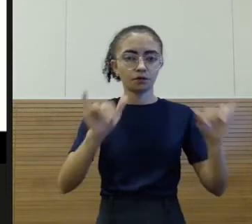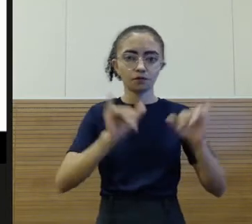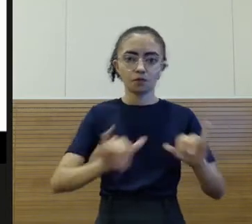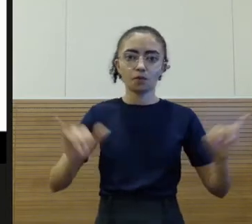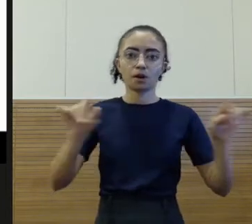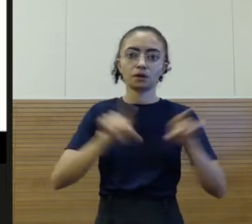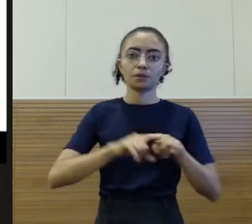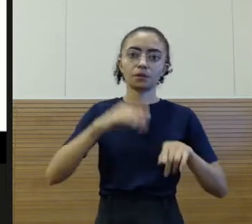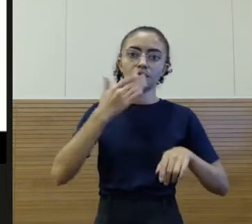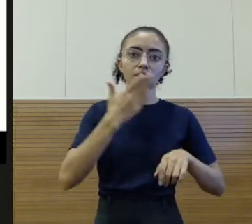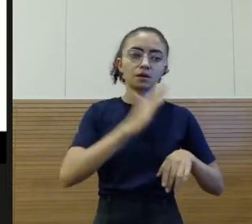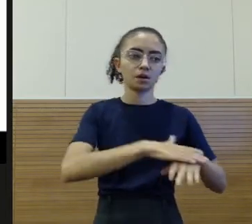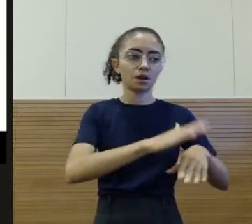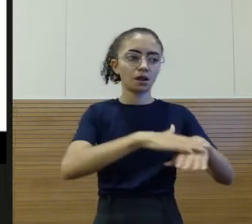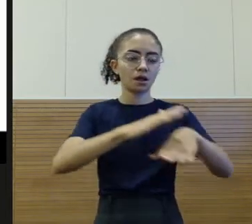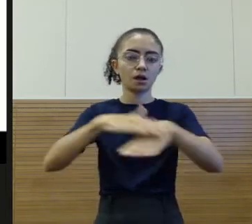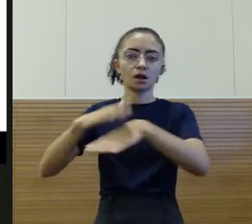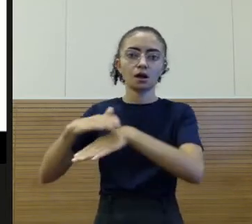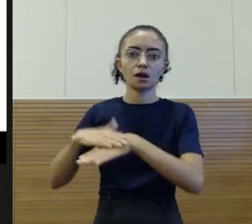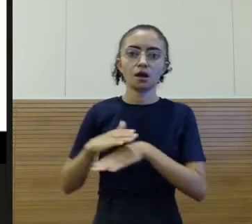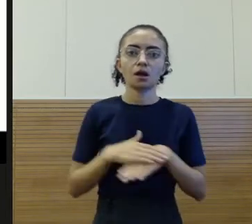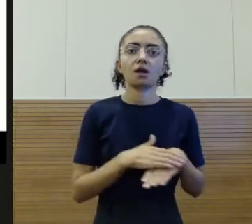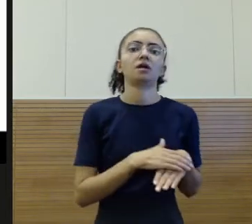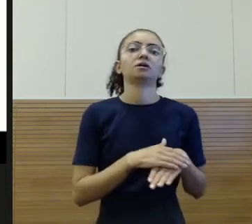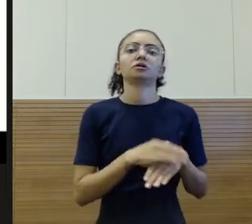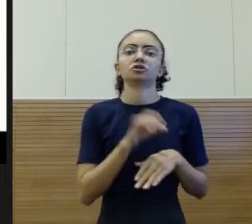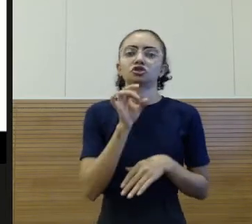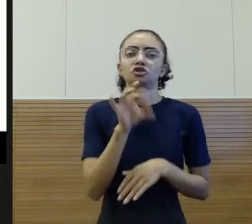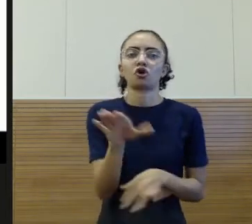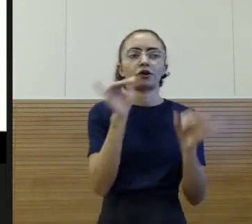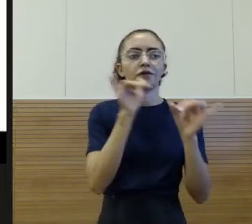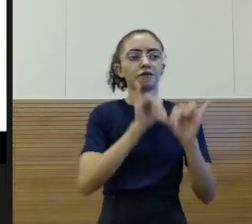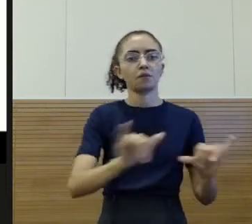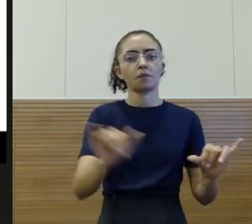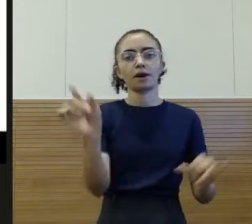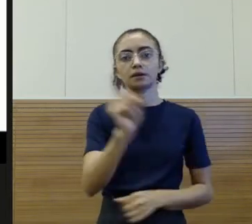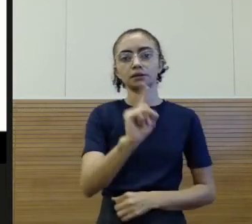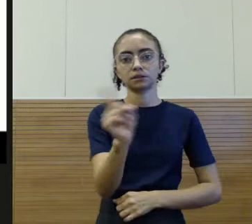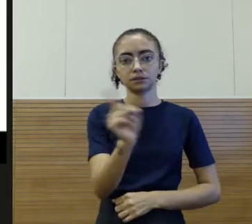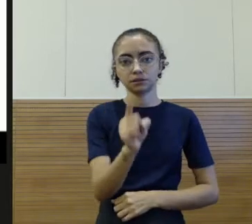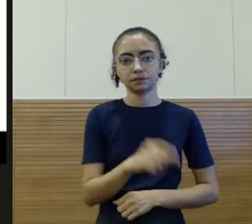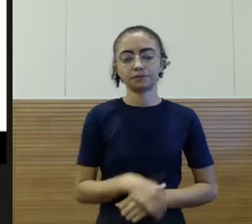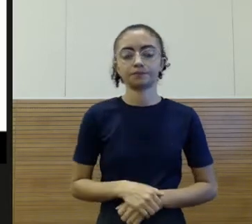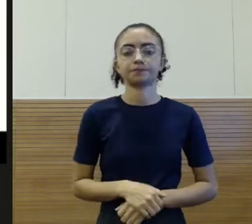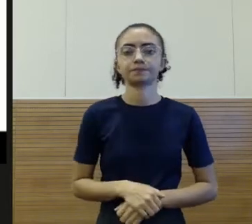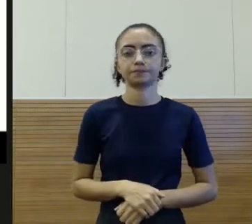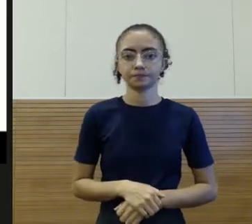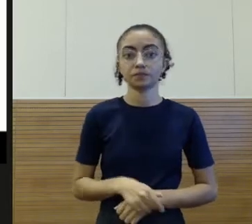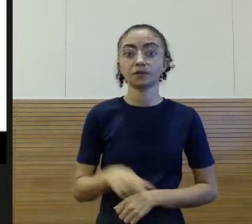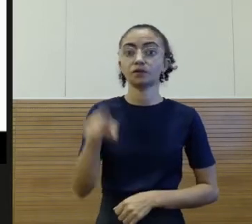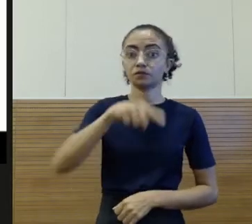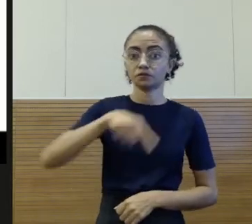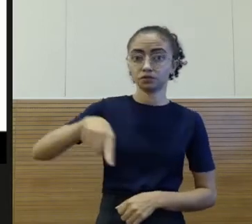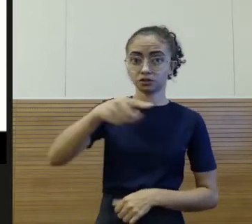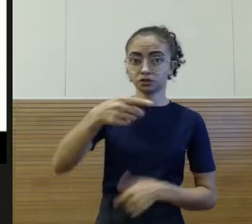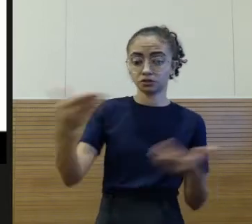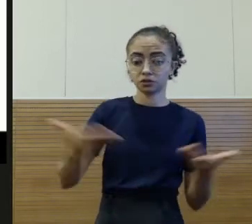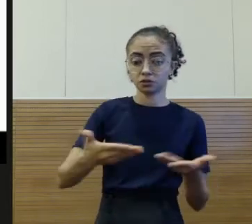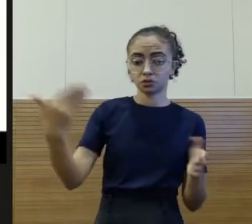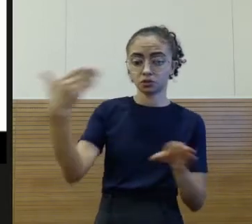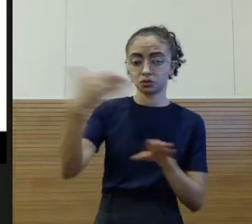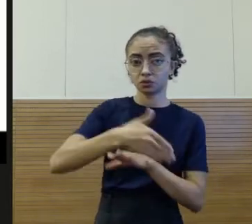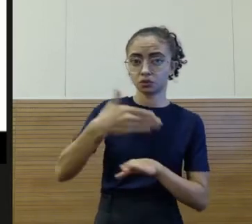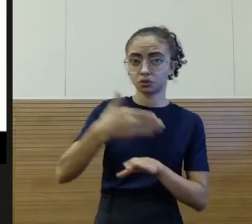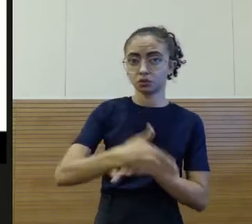ações, não simplesmente para informar as pessoas. Então, vocês que estão aqui reunidas têm um